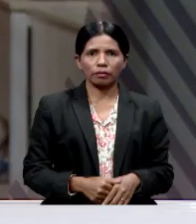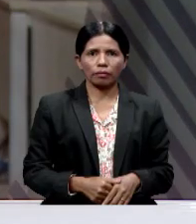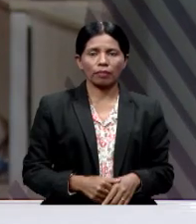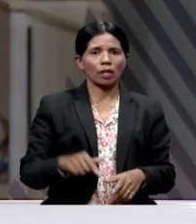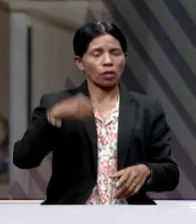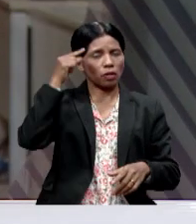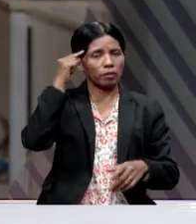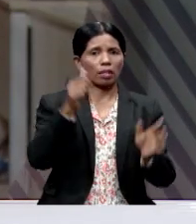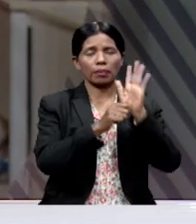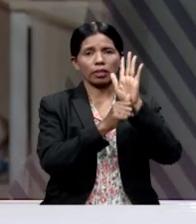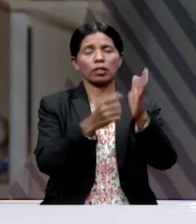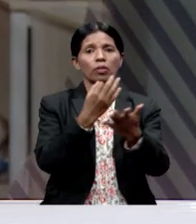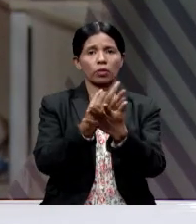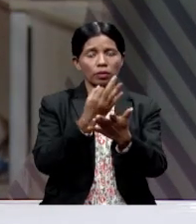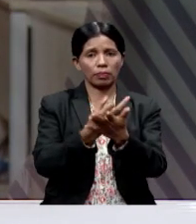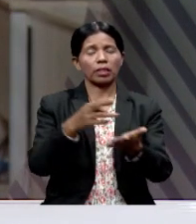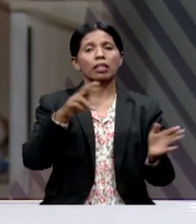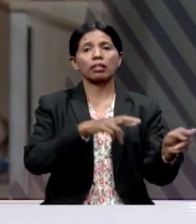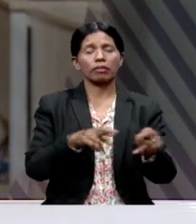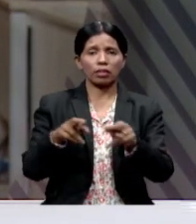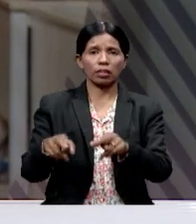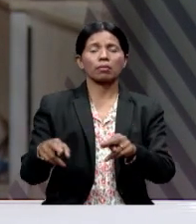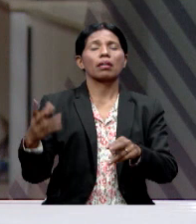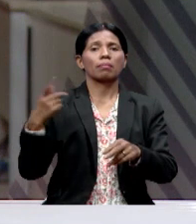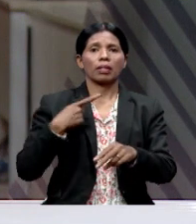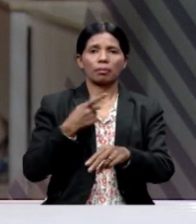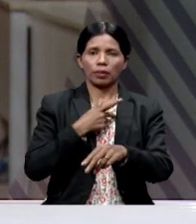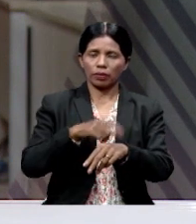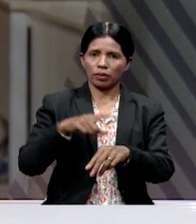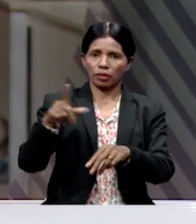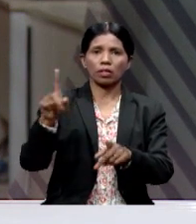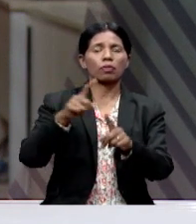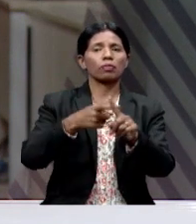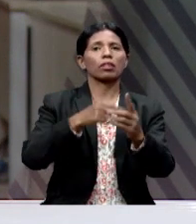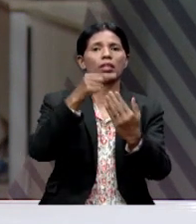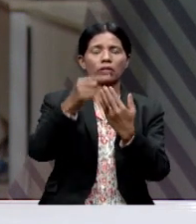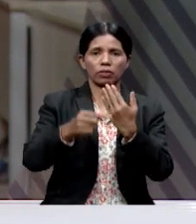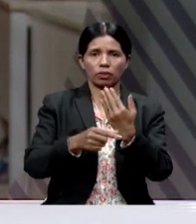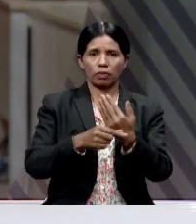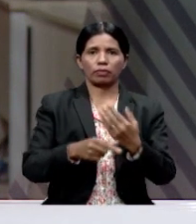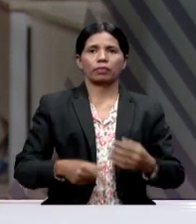Governo se apresenta orçamento retificativo para o Parlamento Nacional e a Fulan, agosto.